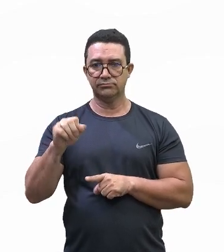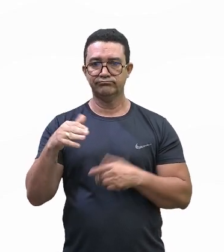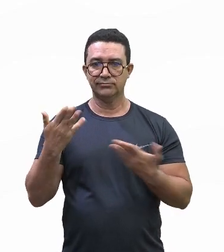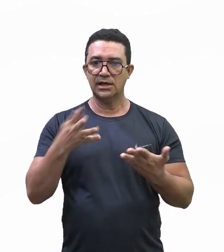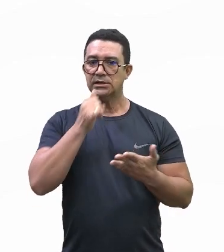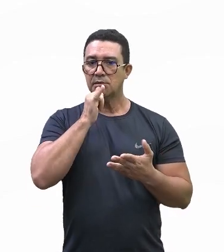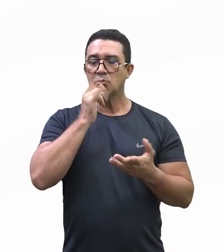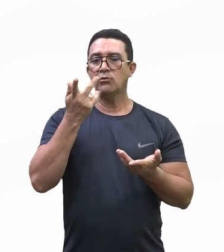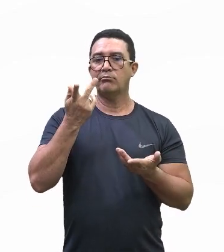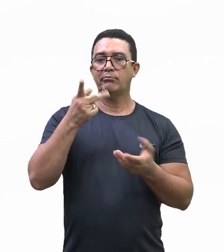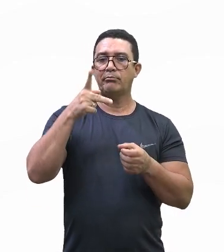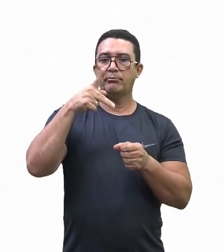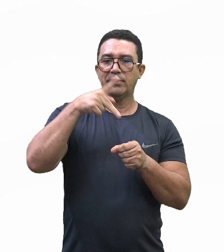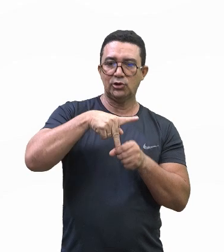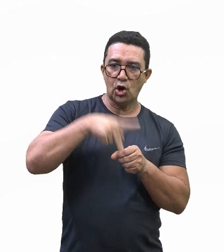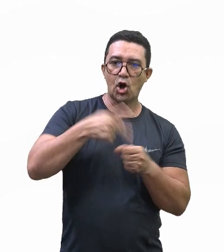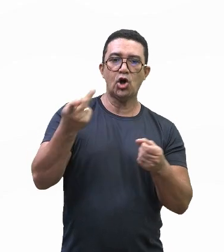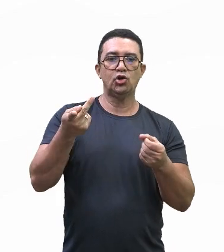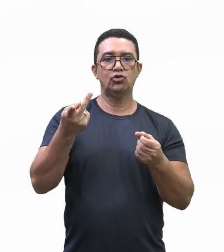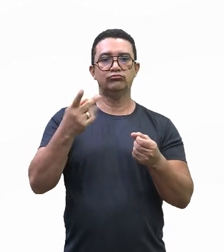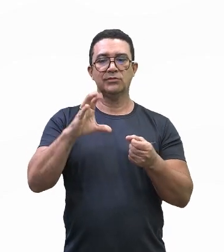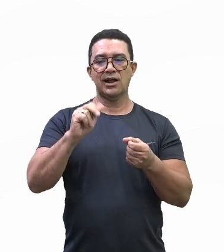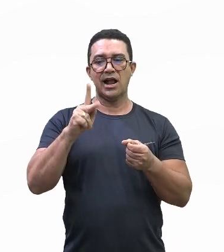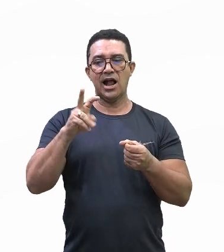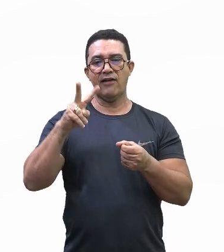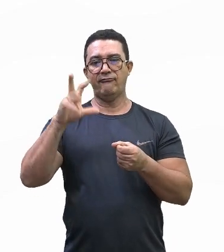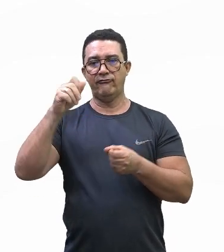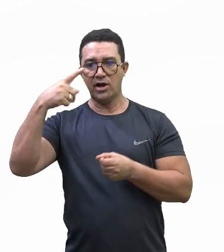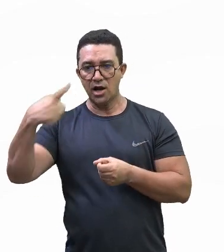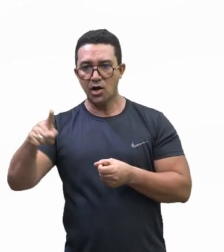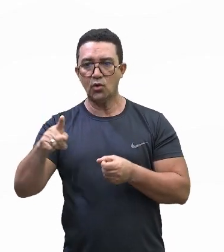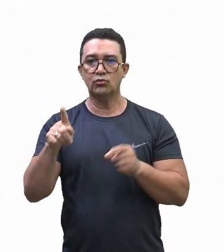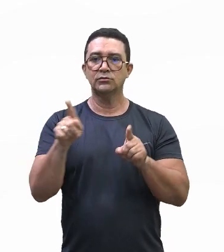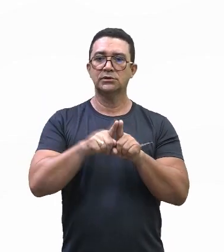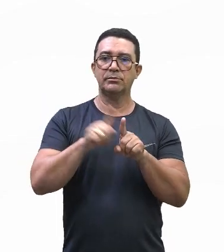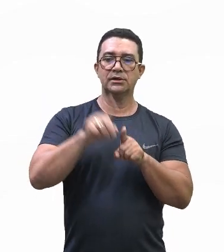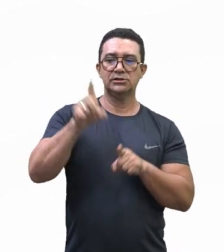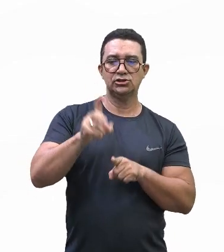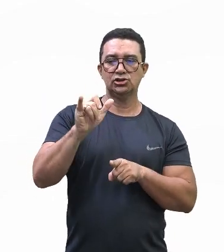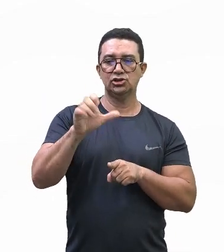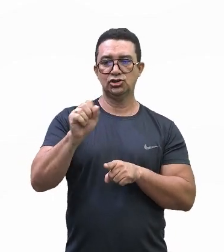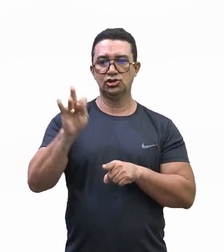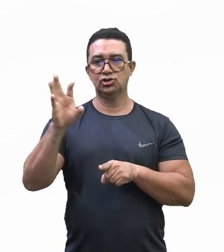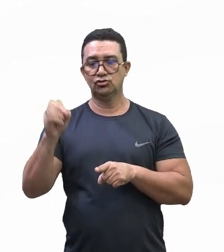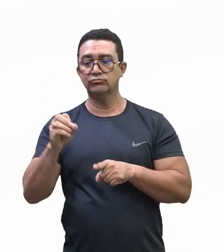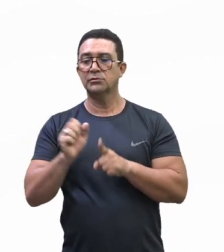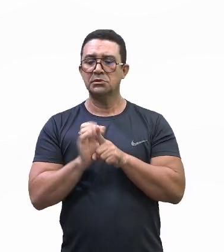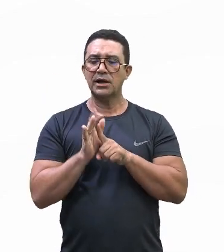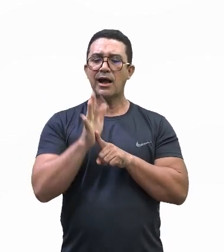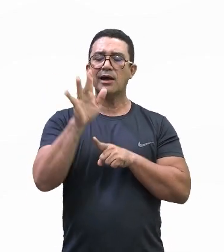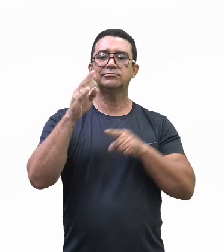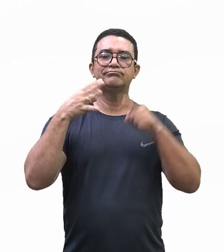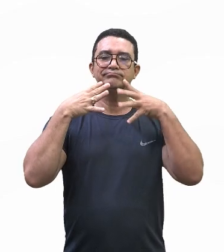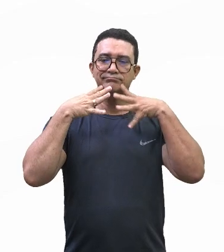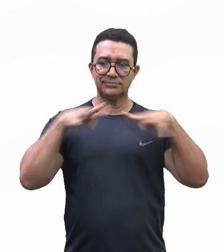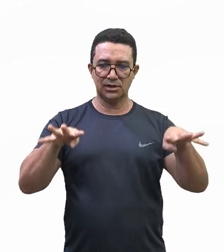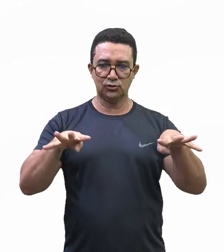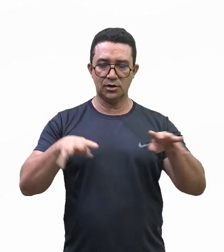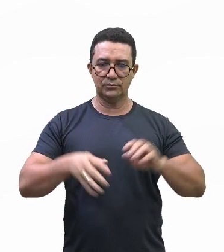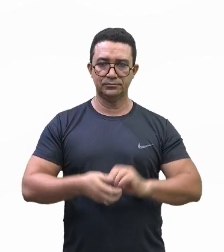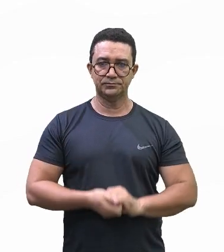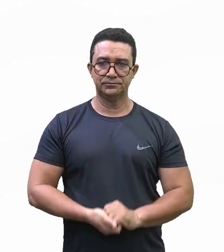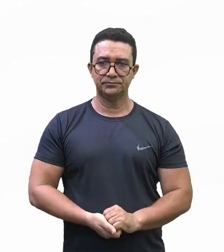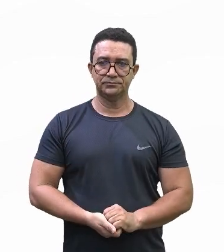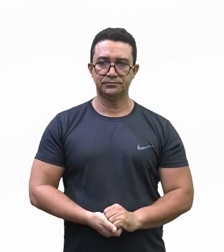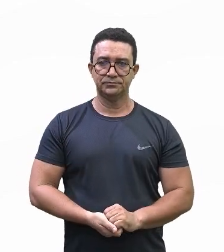do petróleo, do carvão mineral, do xisto e do gás natural. E